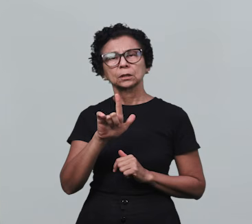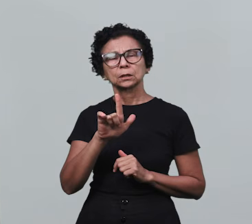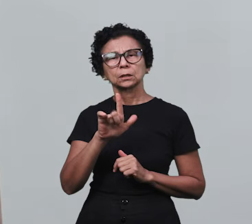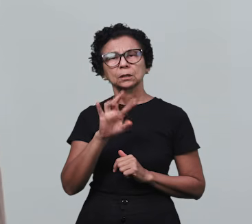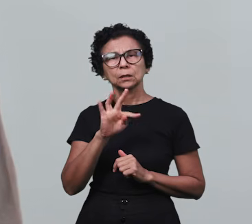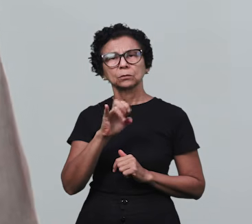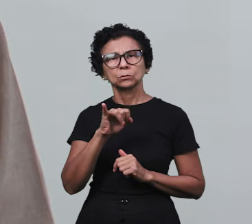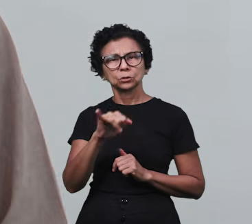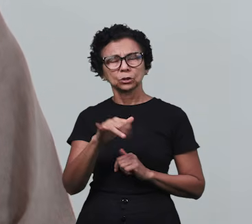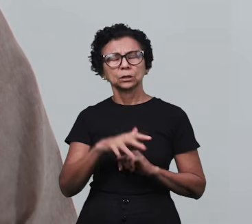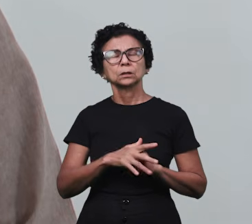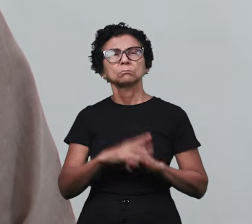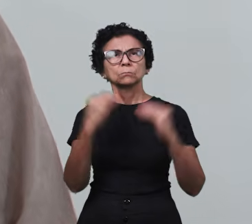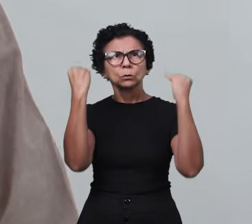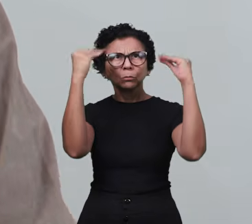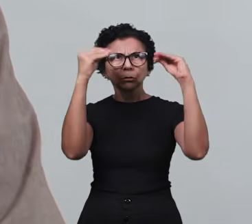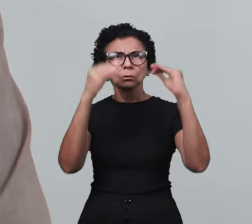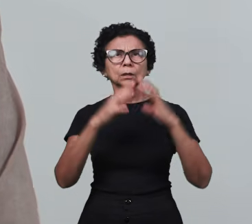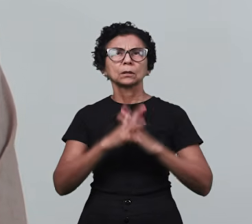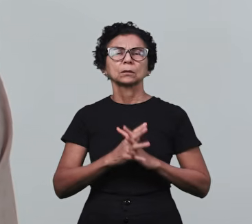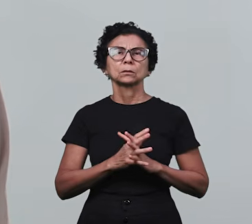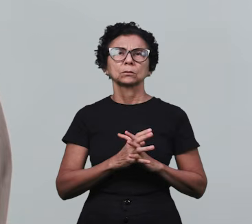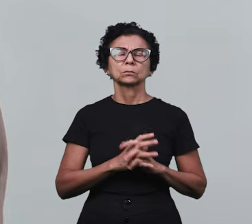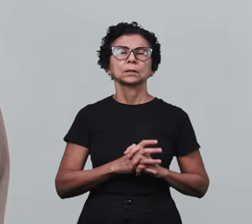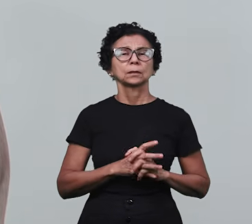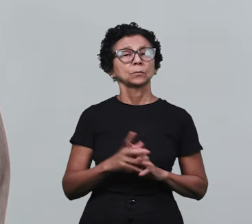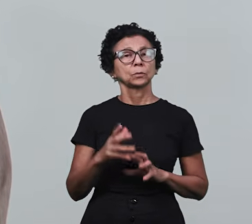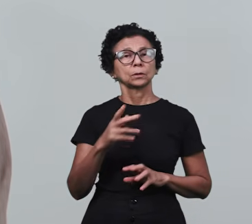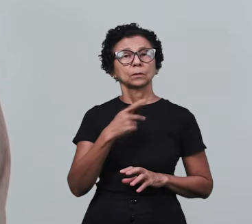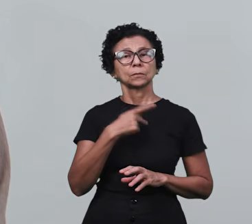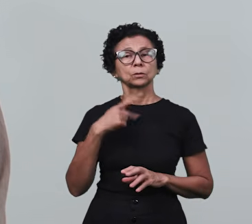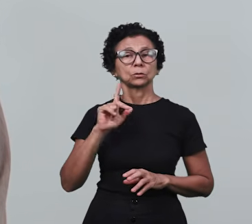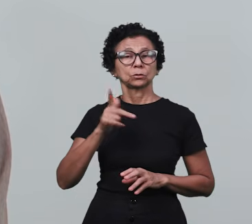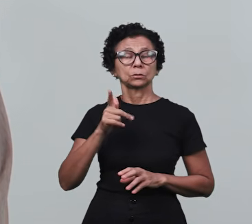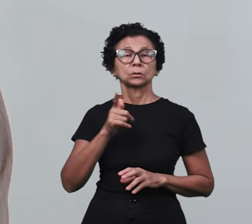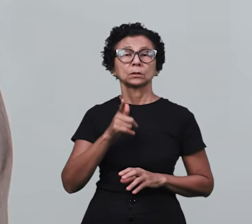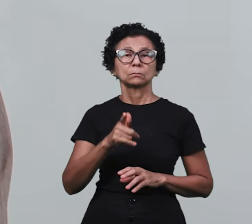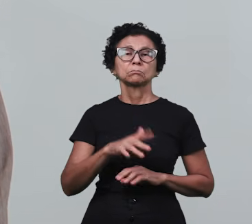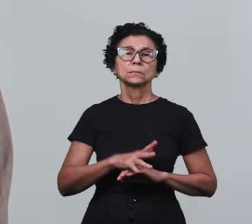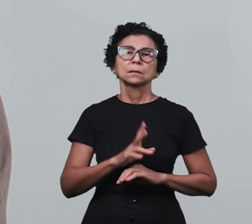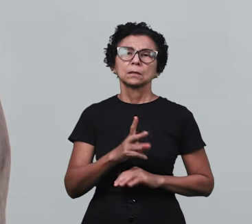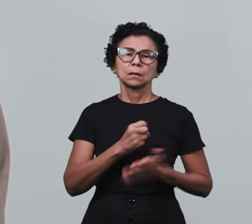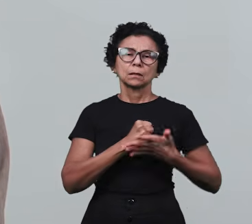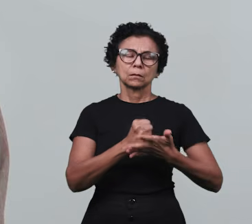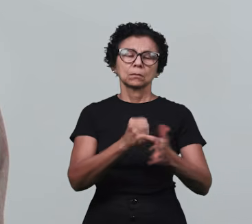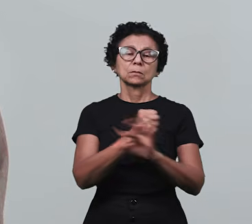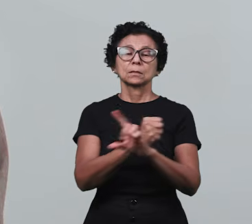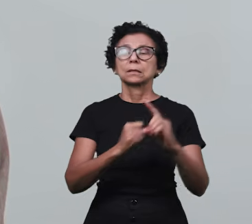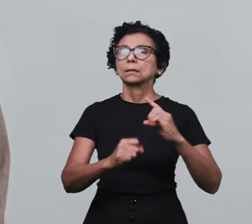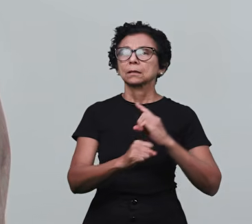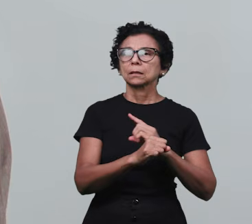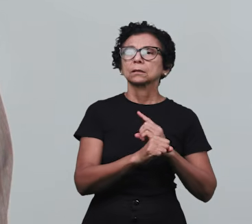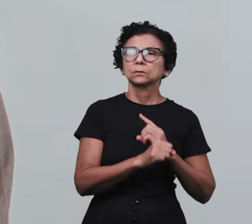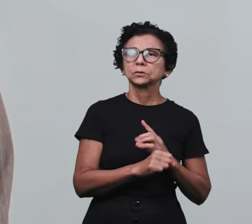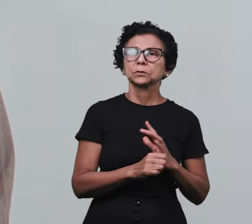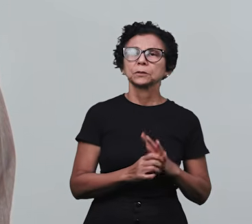em prol da sociedade que cerca as nossas igrejas. Então, por isso,